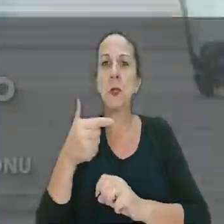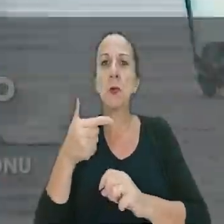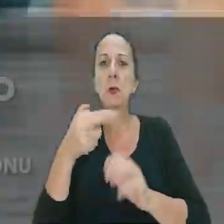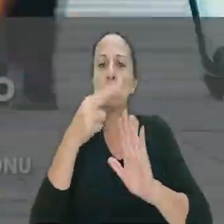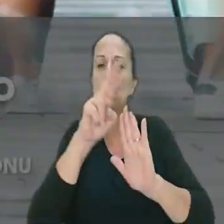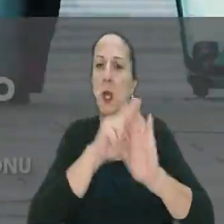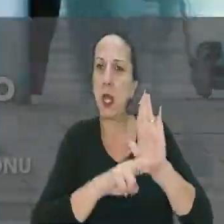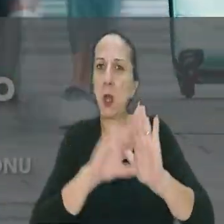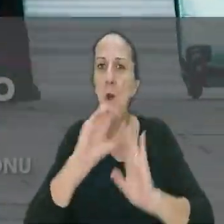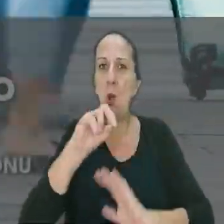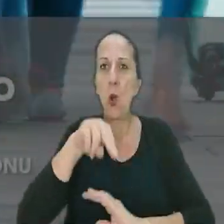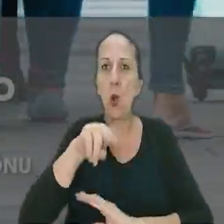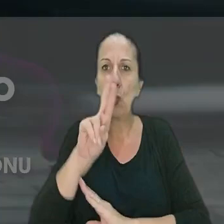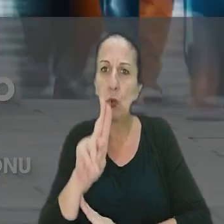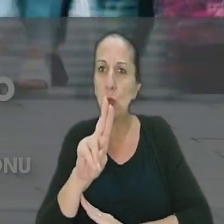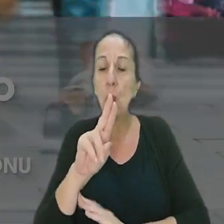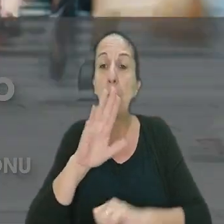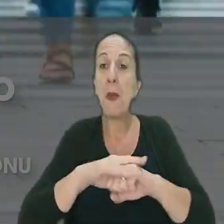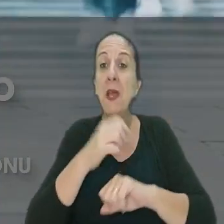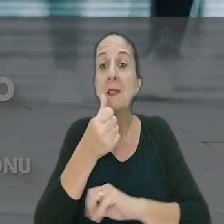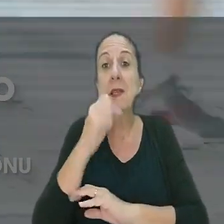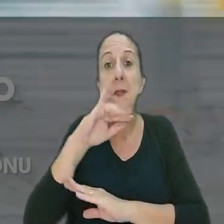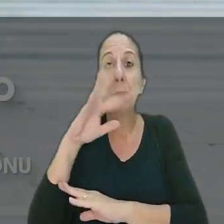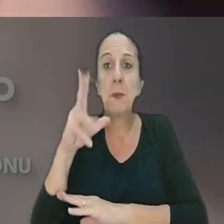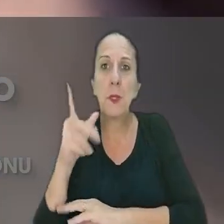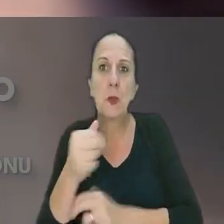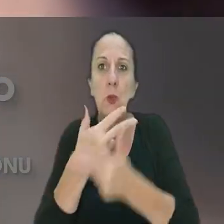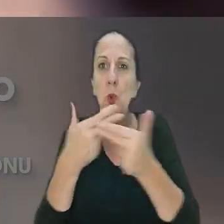o relatório da ONU, estima-se que mais de 6